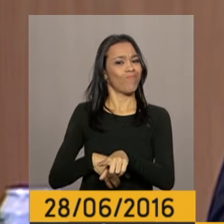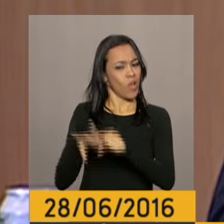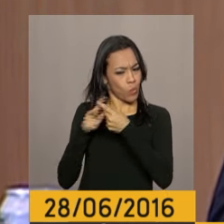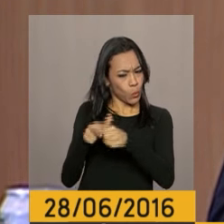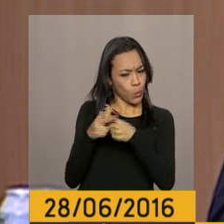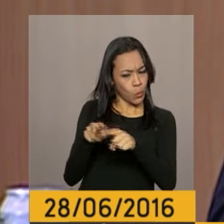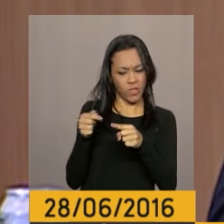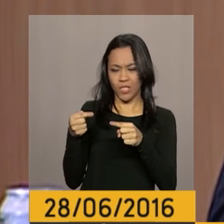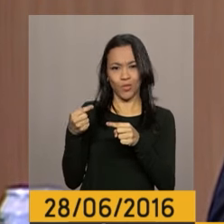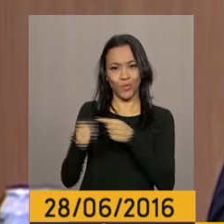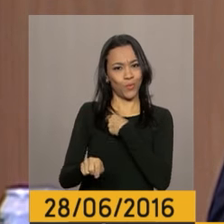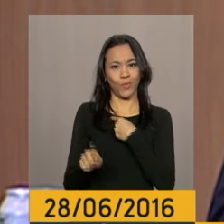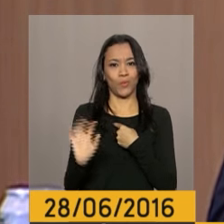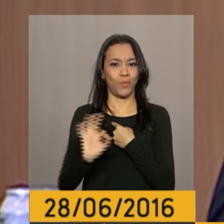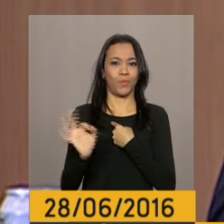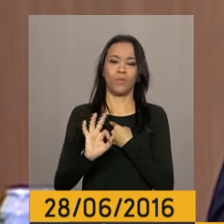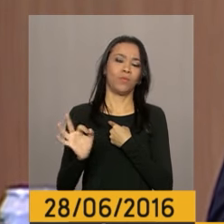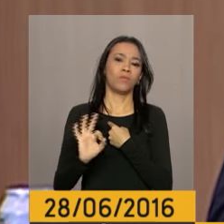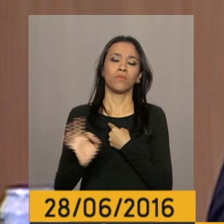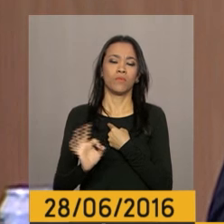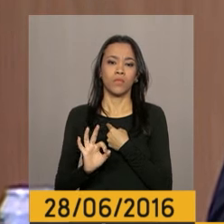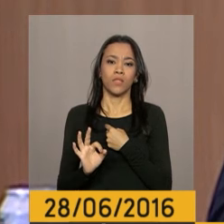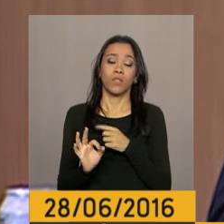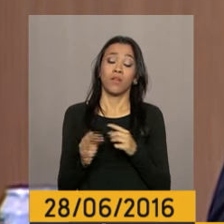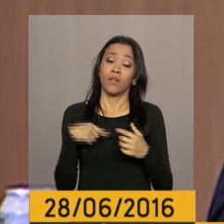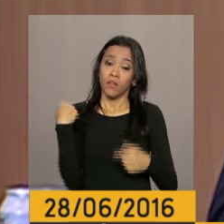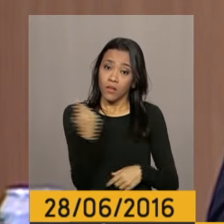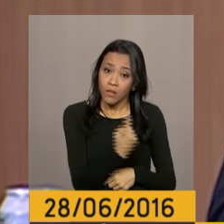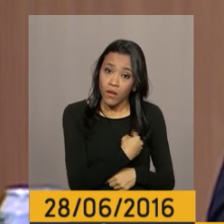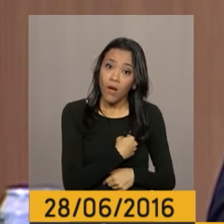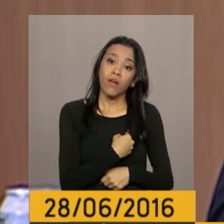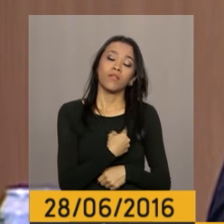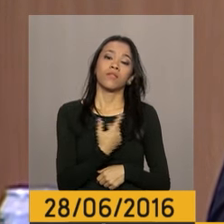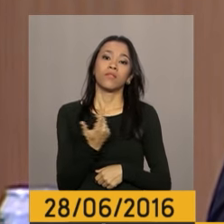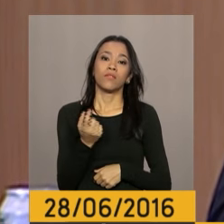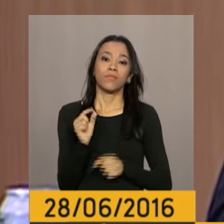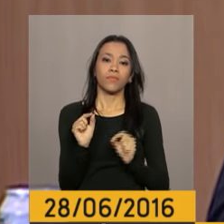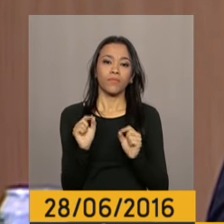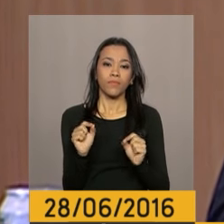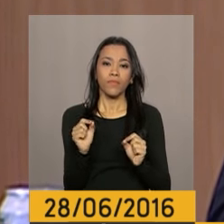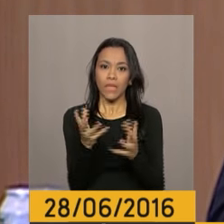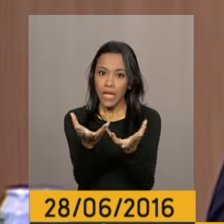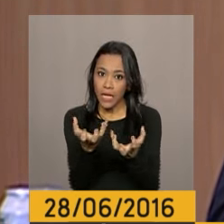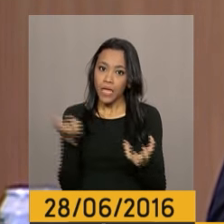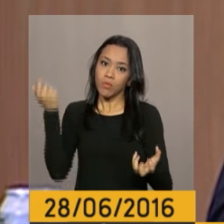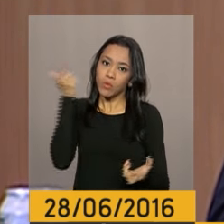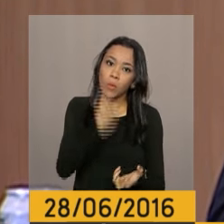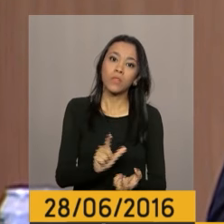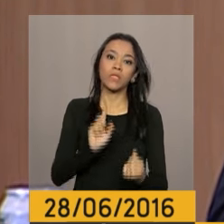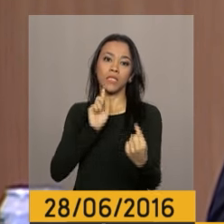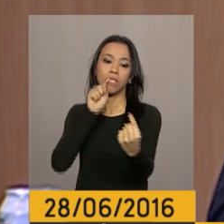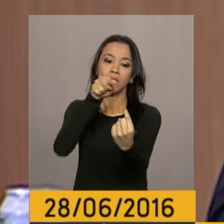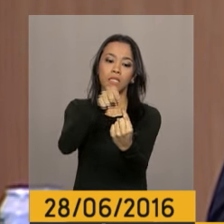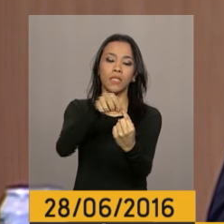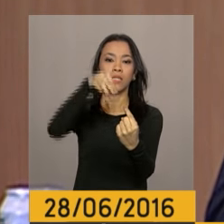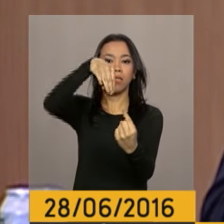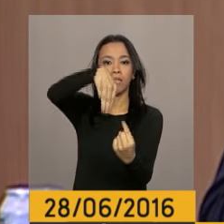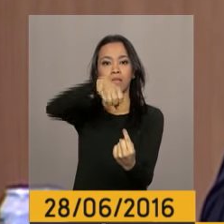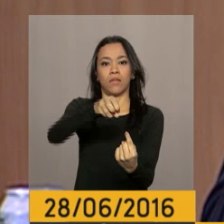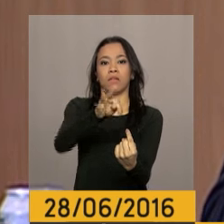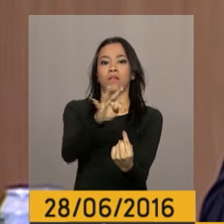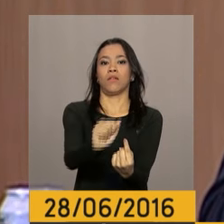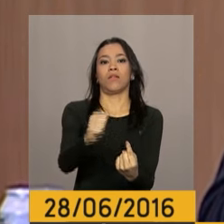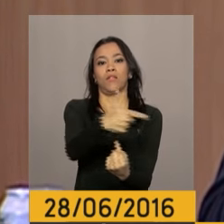não parece ser esse caso no momento. Estamos com expectativas em torno da meta para 2017.